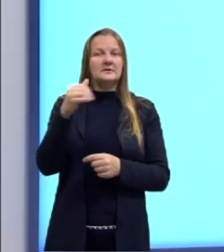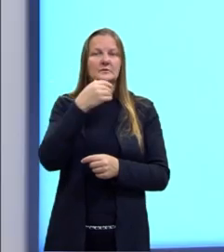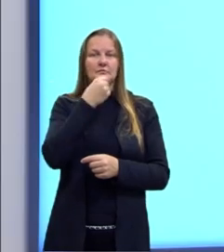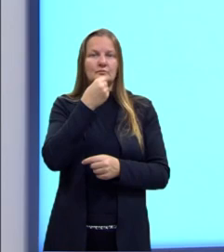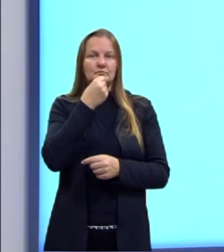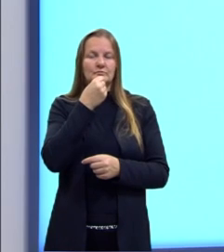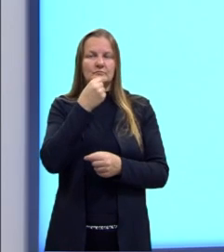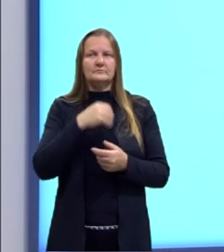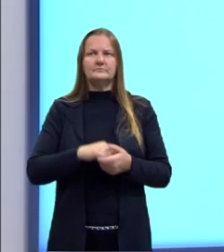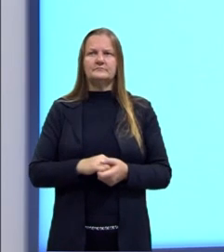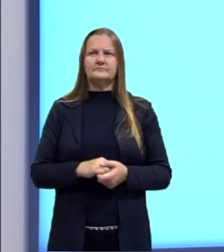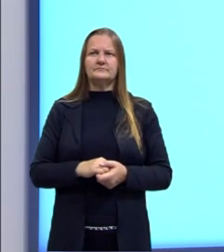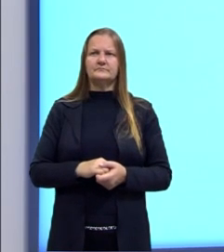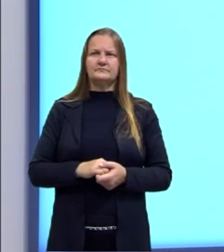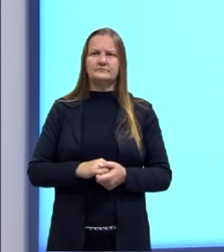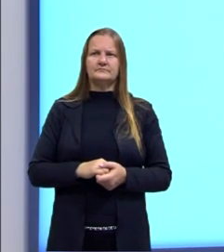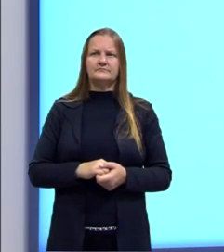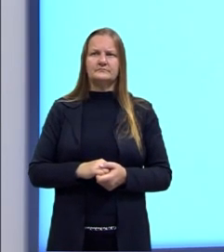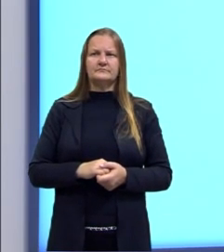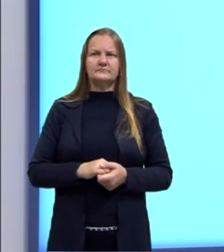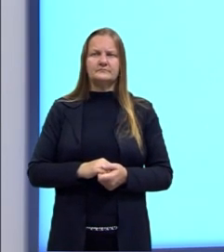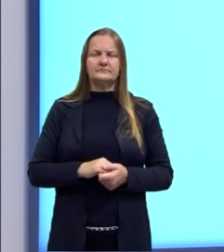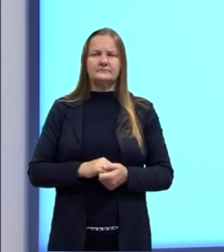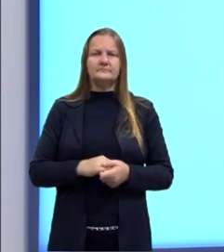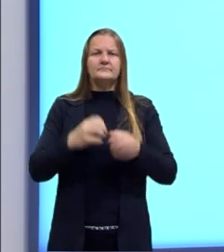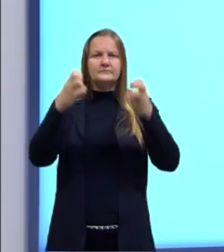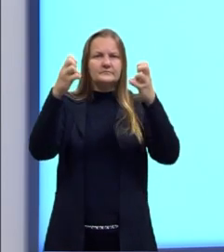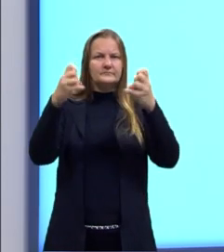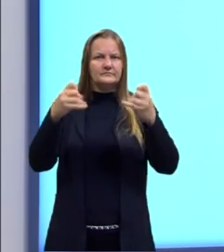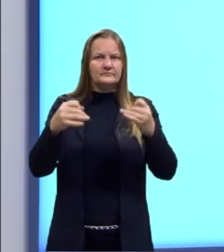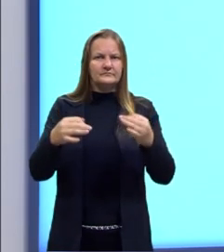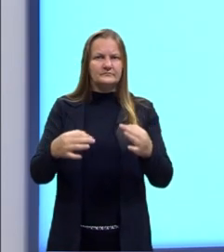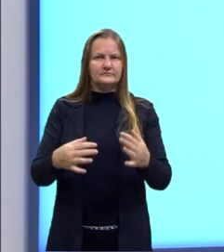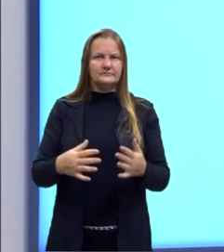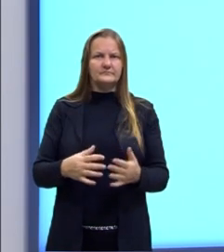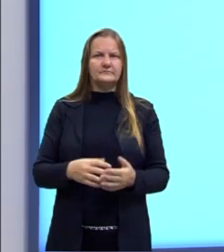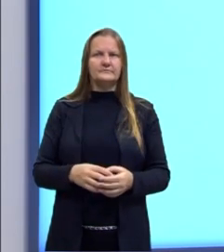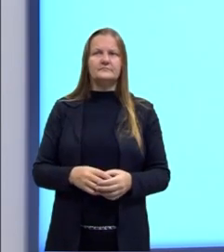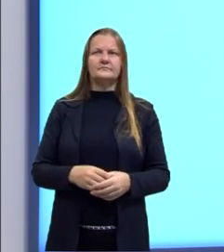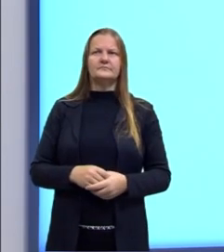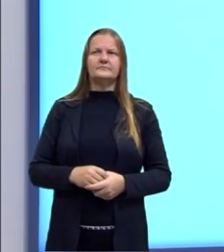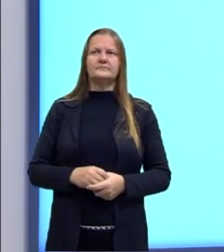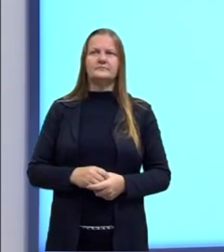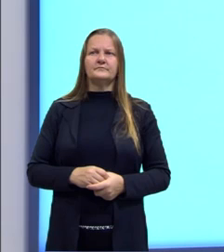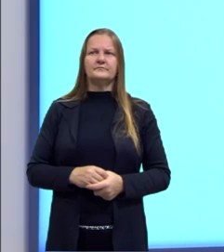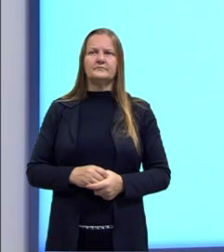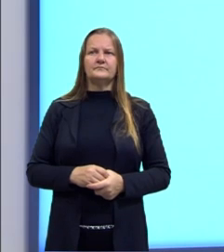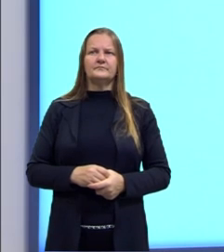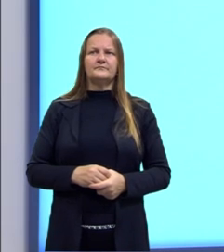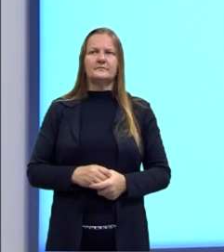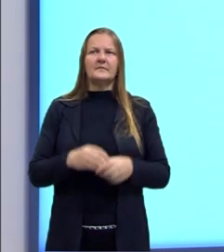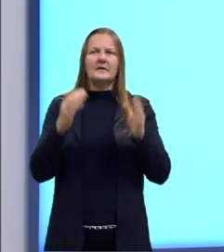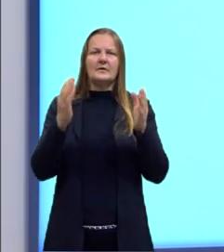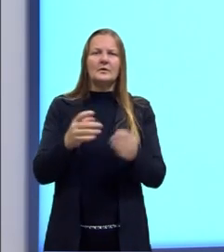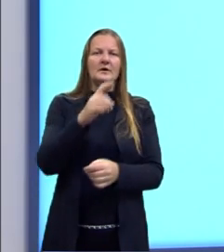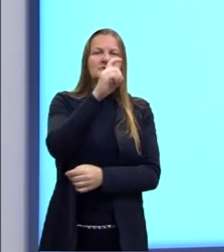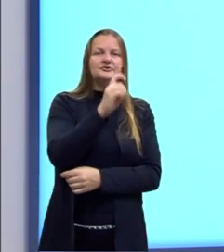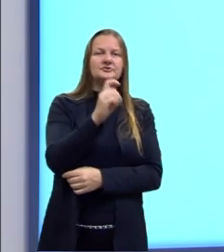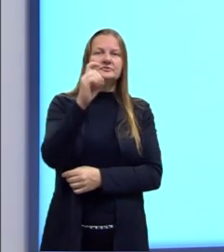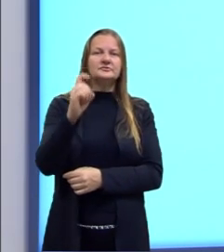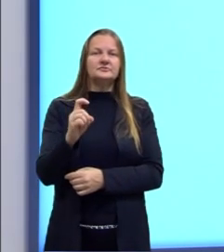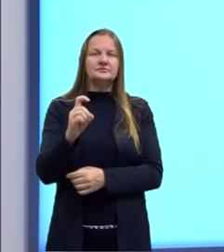masculino XY certo e esse quê que vocês me dizem